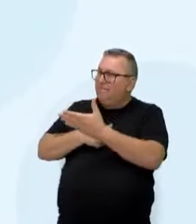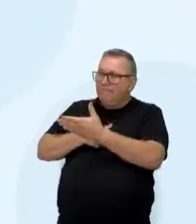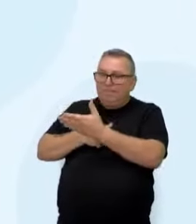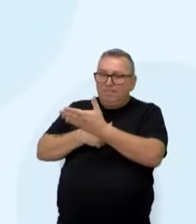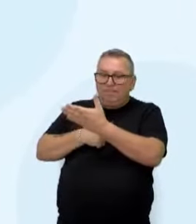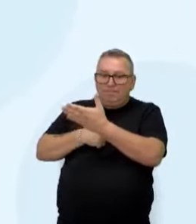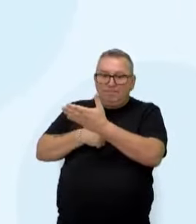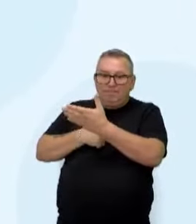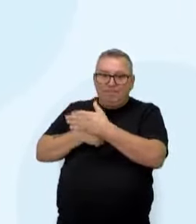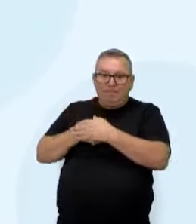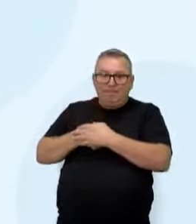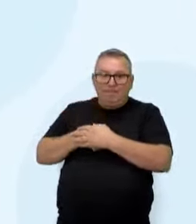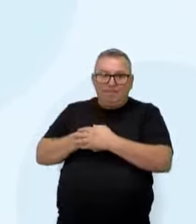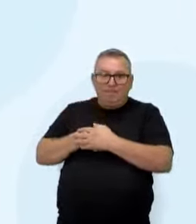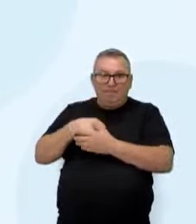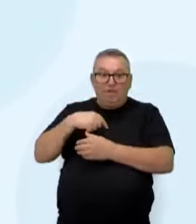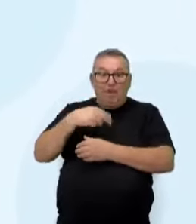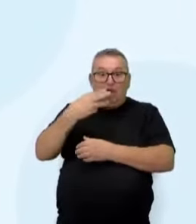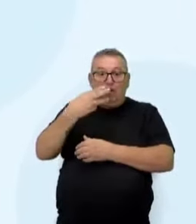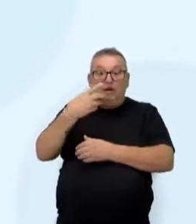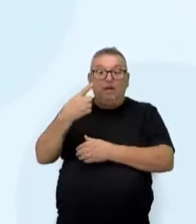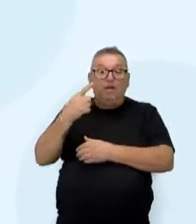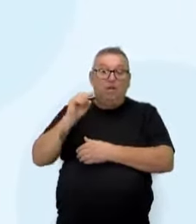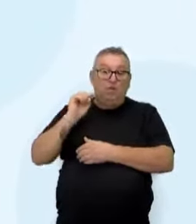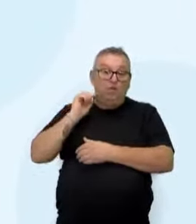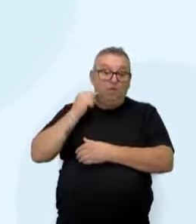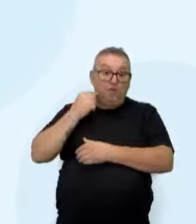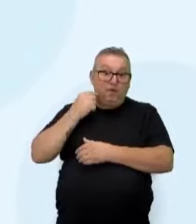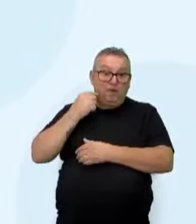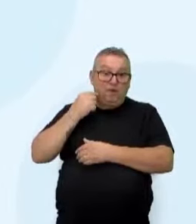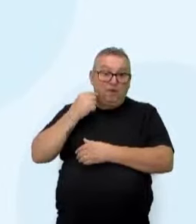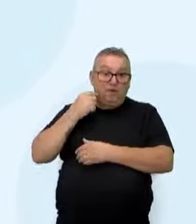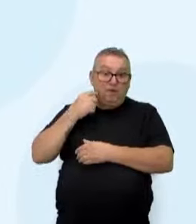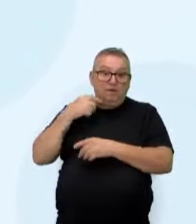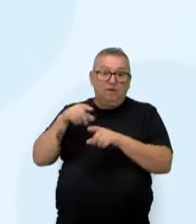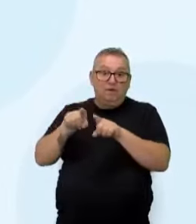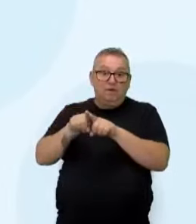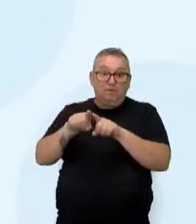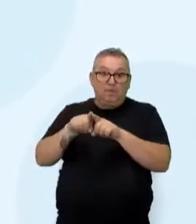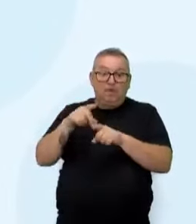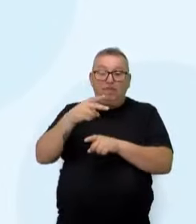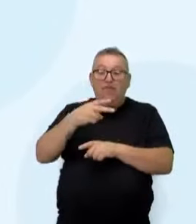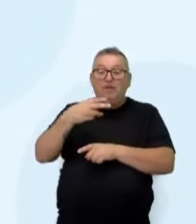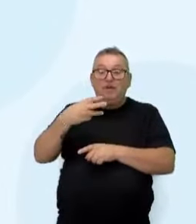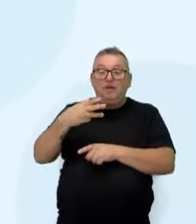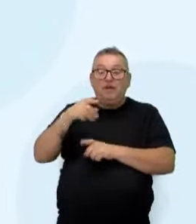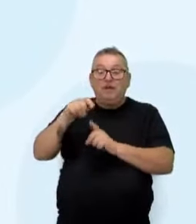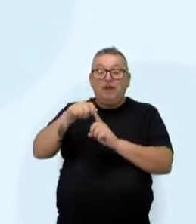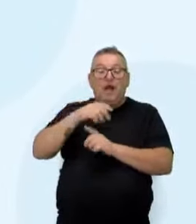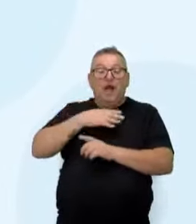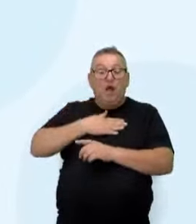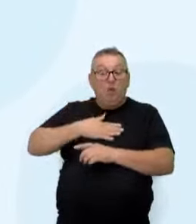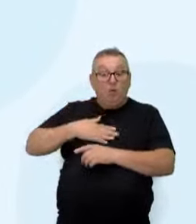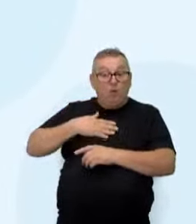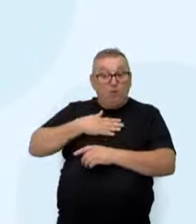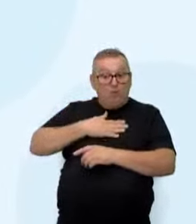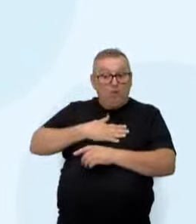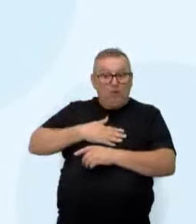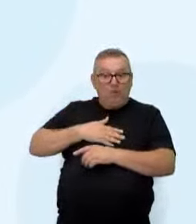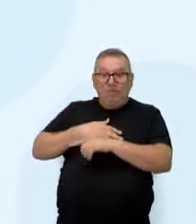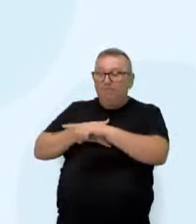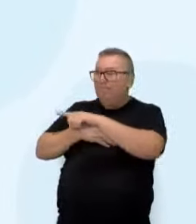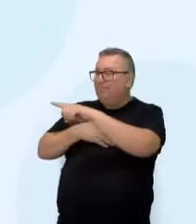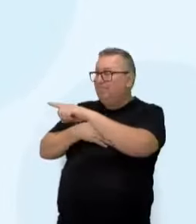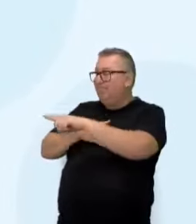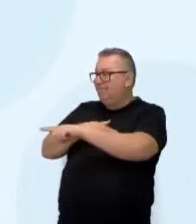no segundo bimestre, no dia 31 de maio, e a gente teve no terceiro bimestre, no dia 23 de agosto. Então,